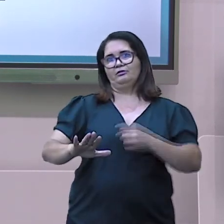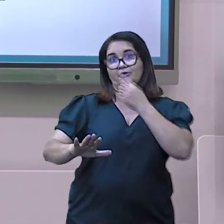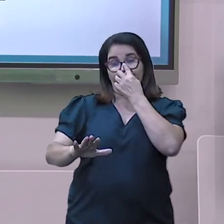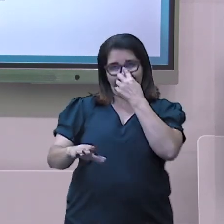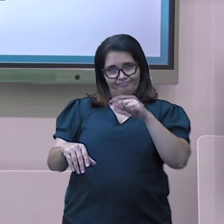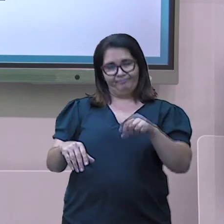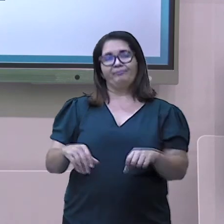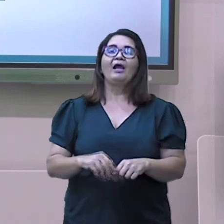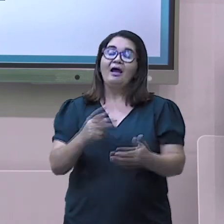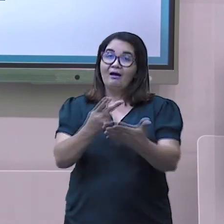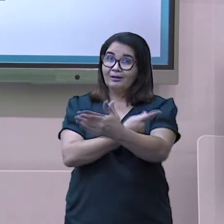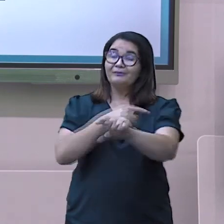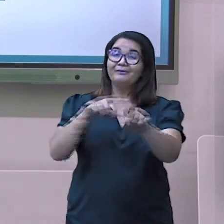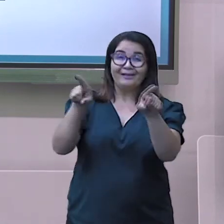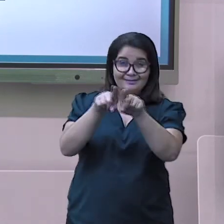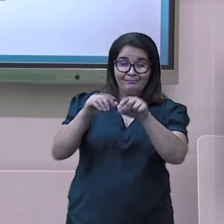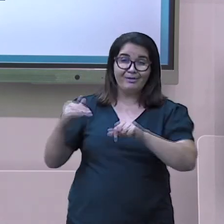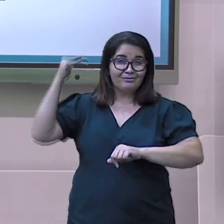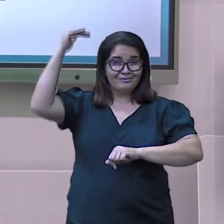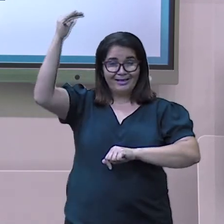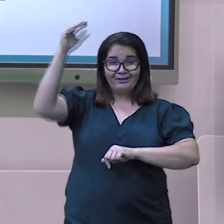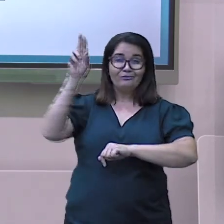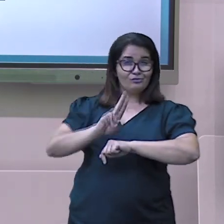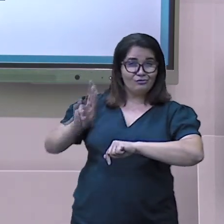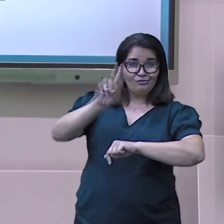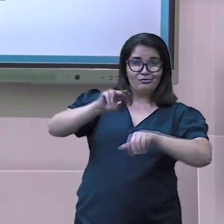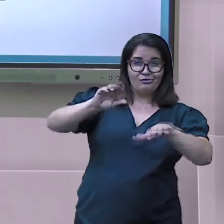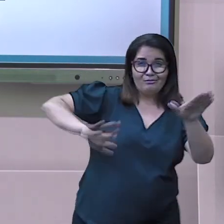álcool ou doenças cardiovasculares.